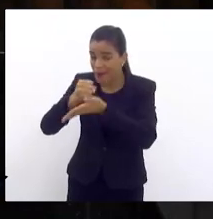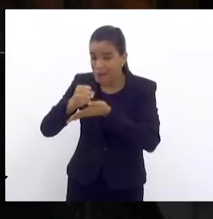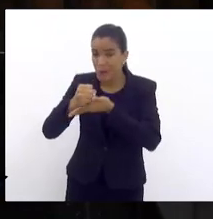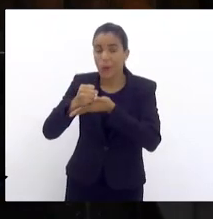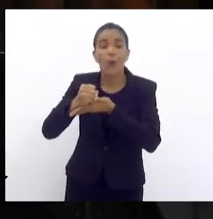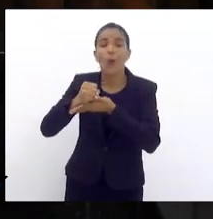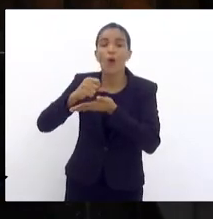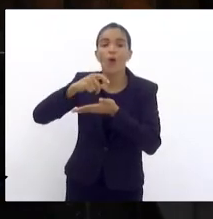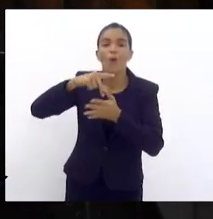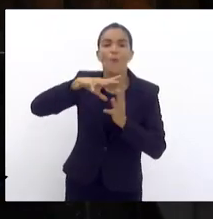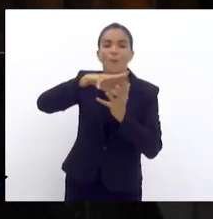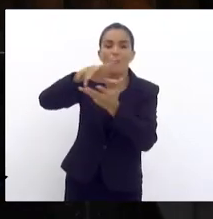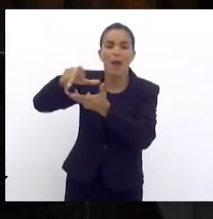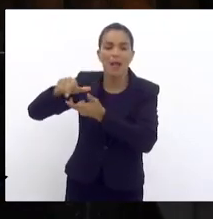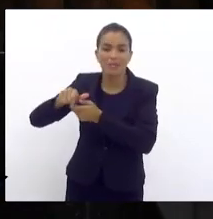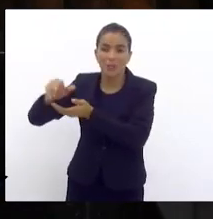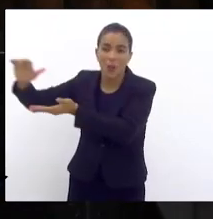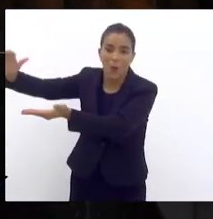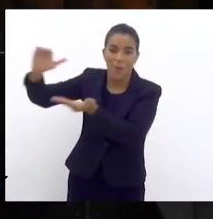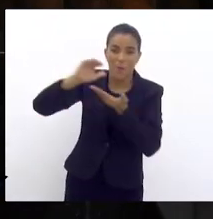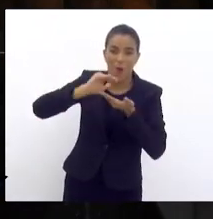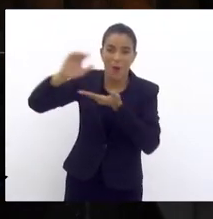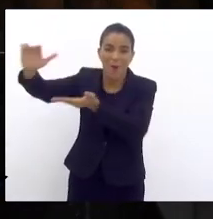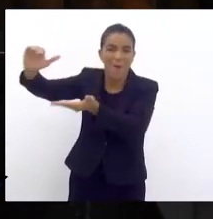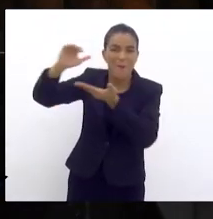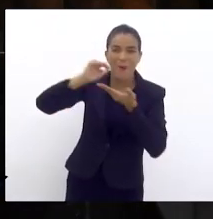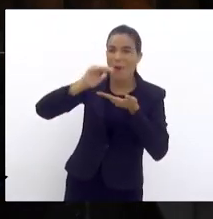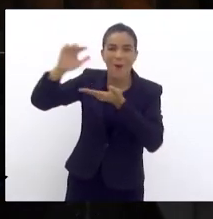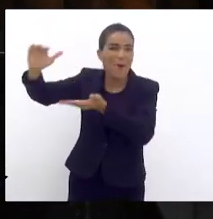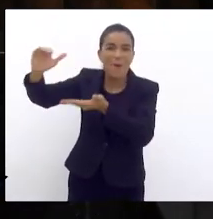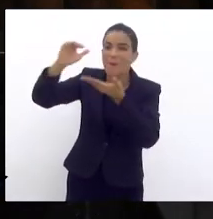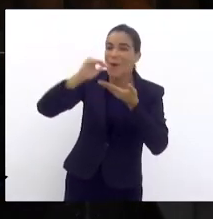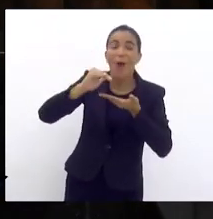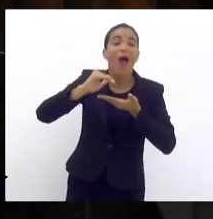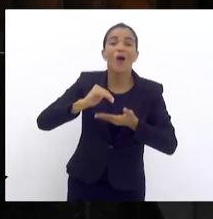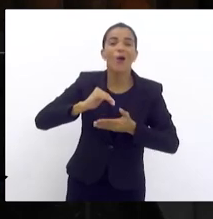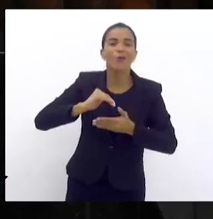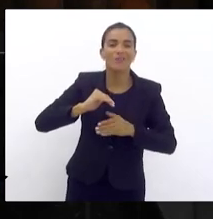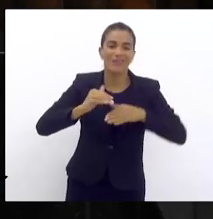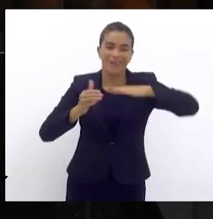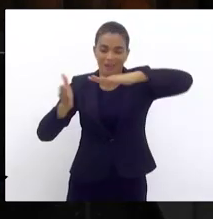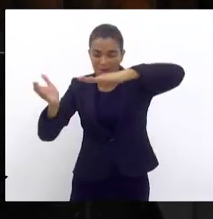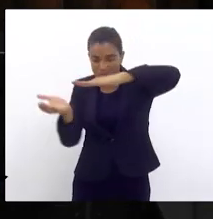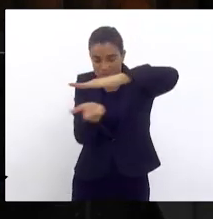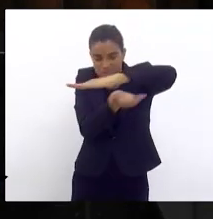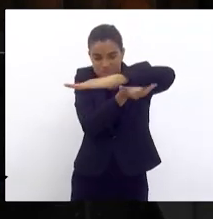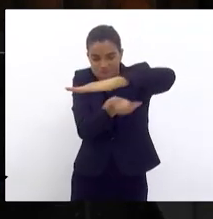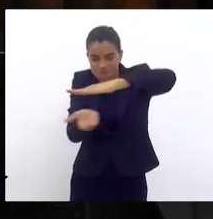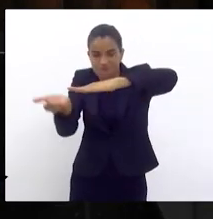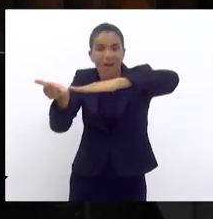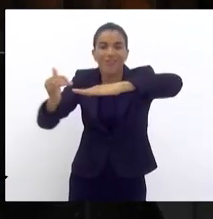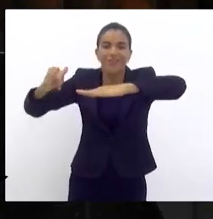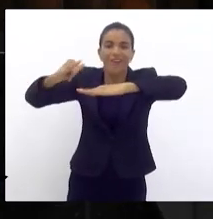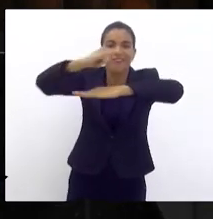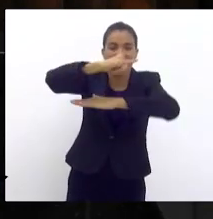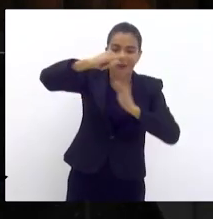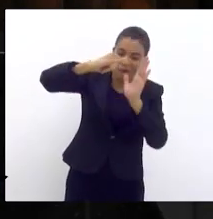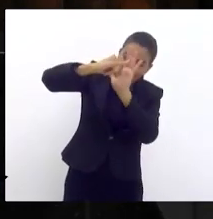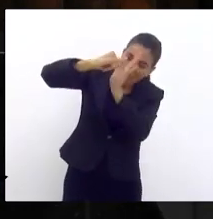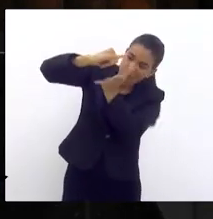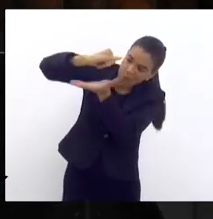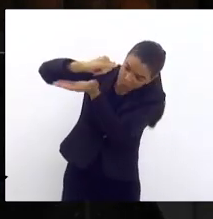importados de medicamento vem na barriga dos Aviões então a senhora Presidente